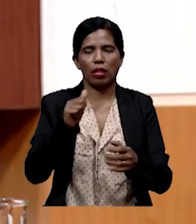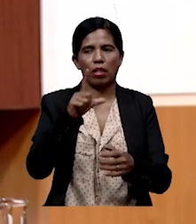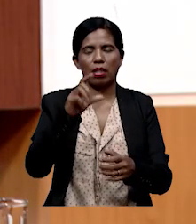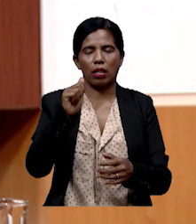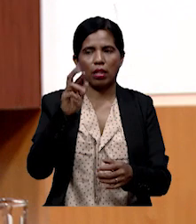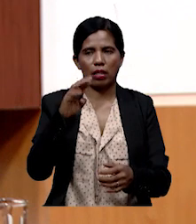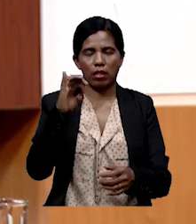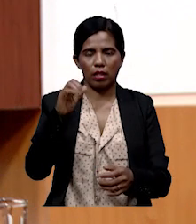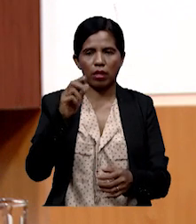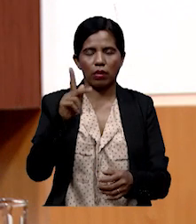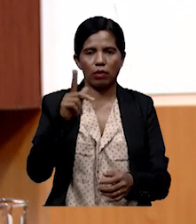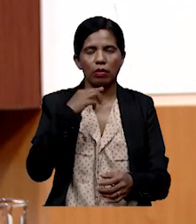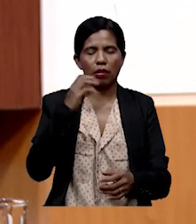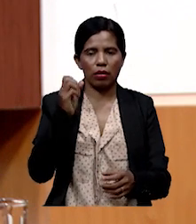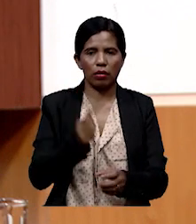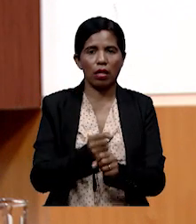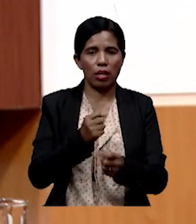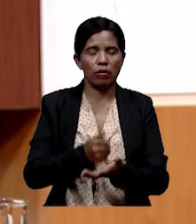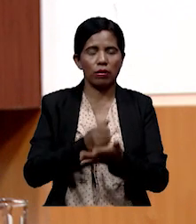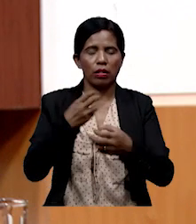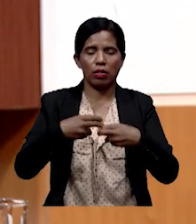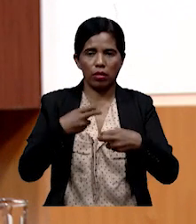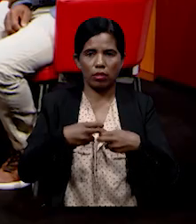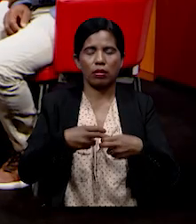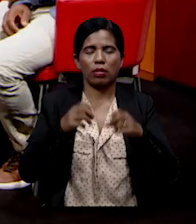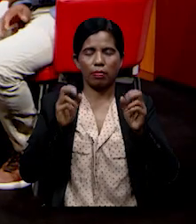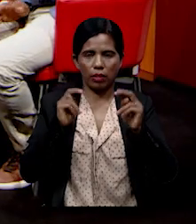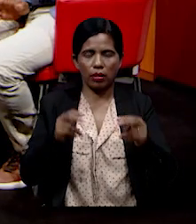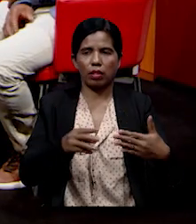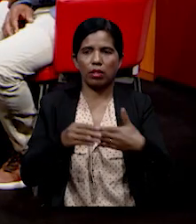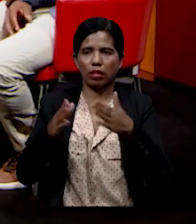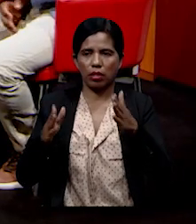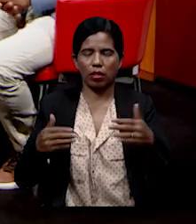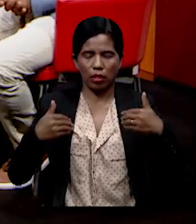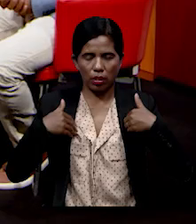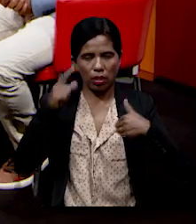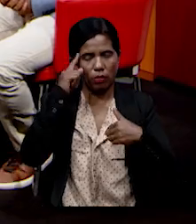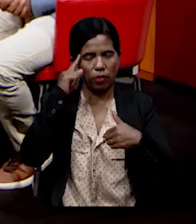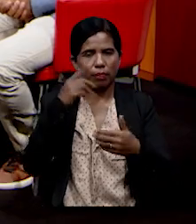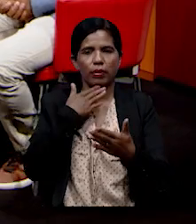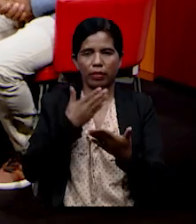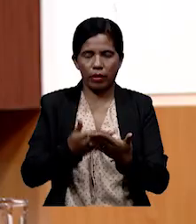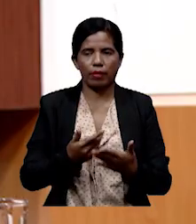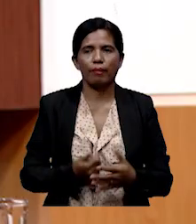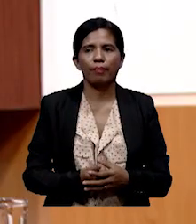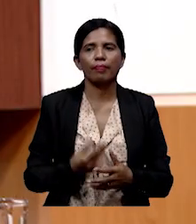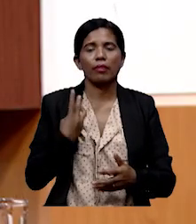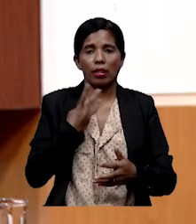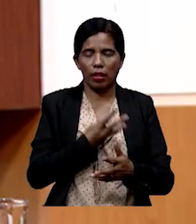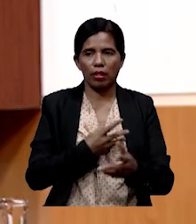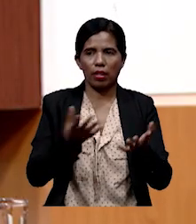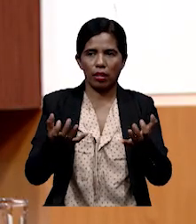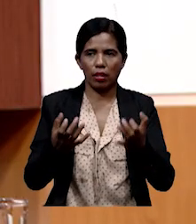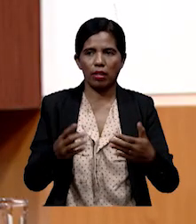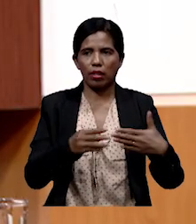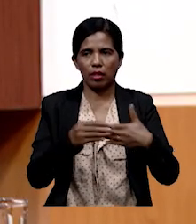Daitula Hatutan, ato resolve desafio hirak né, precisa ia liderança ne be ia consciência. Ita hakarat né, makita ne